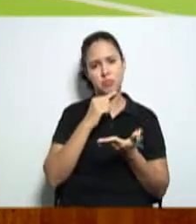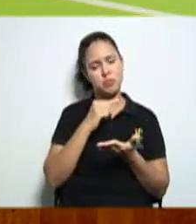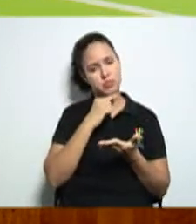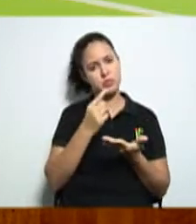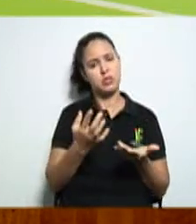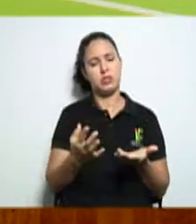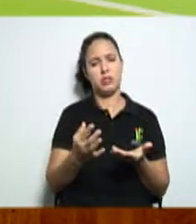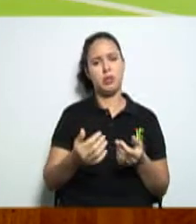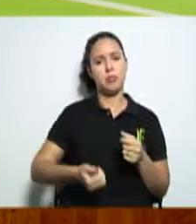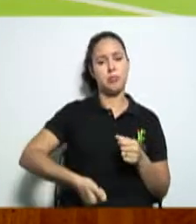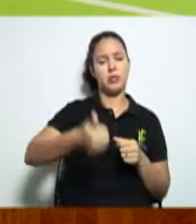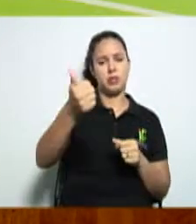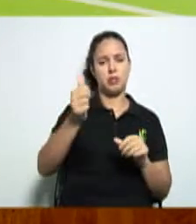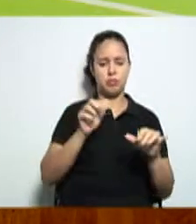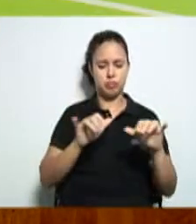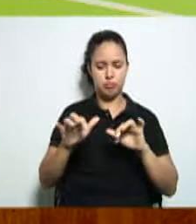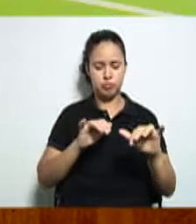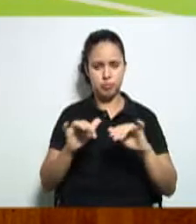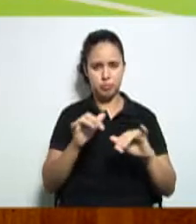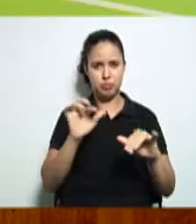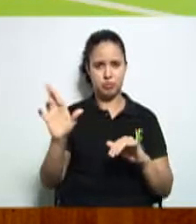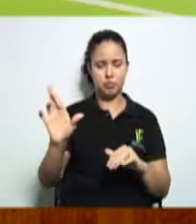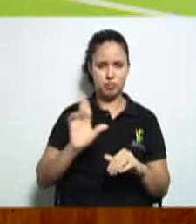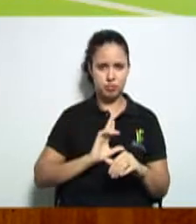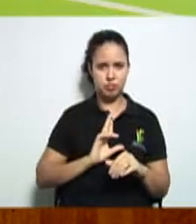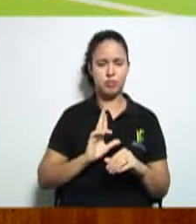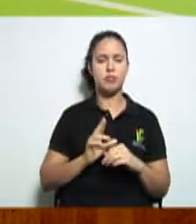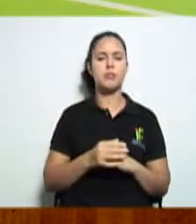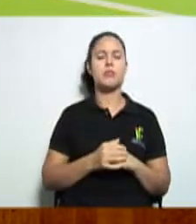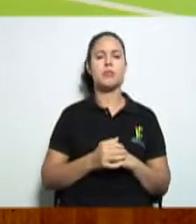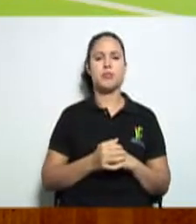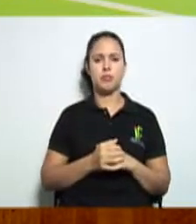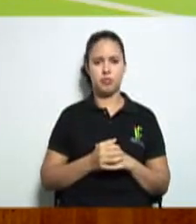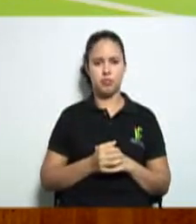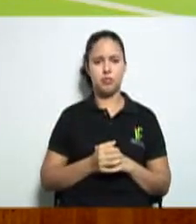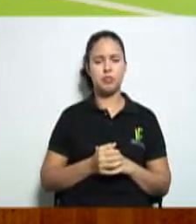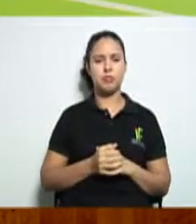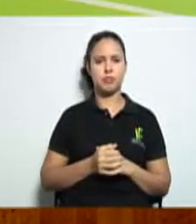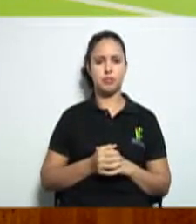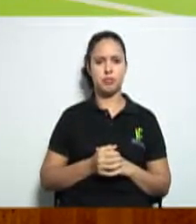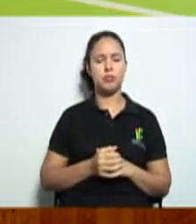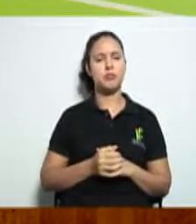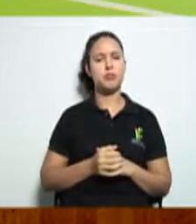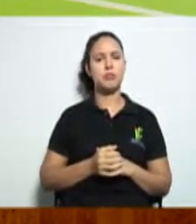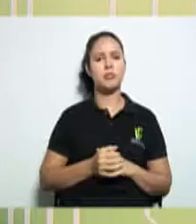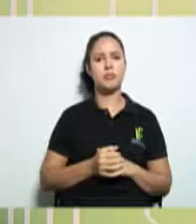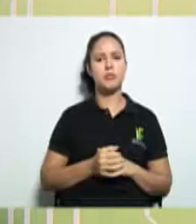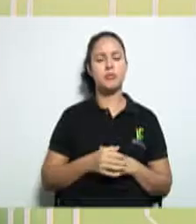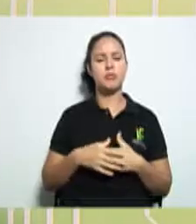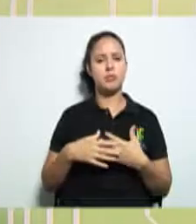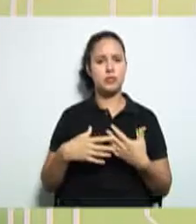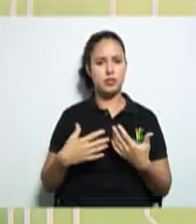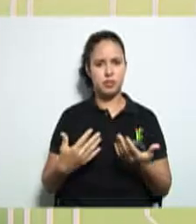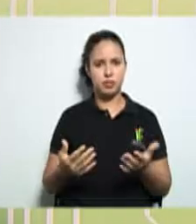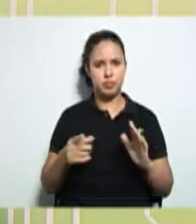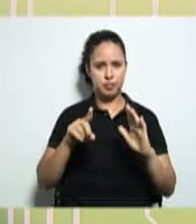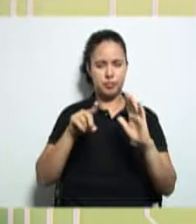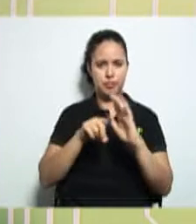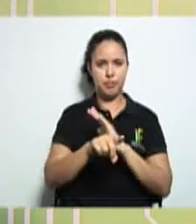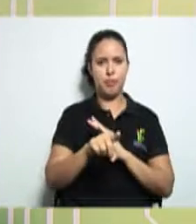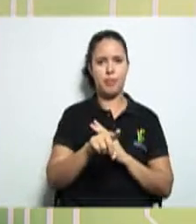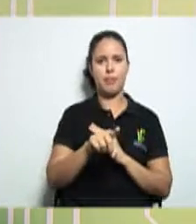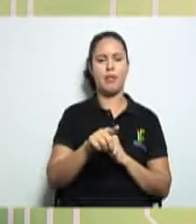né? Mas assim, a gente vê que estão respondendo, né? Isso é maravilhoso. Muito bom. Essa pergunta, eu vou fazer